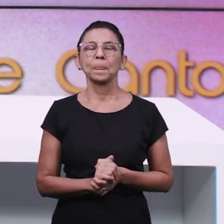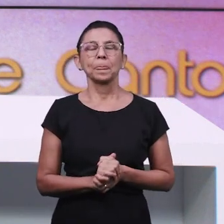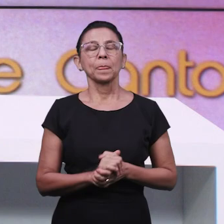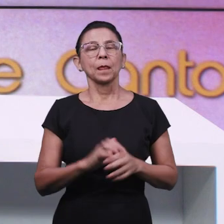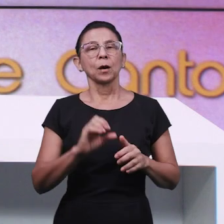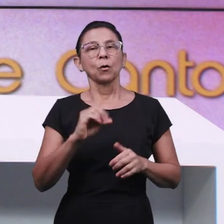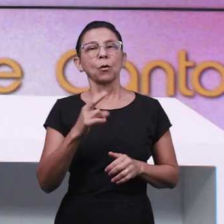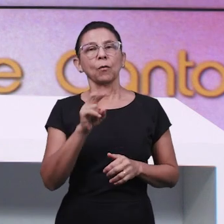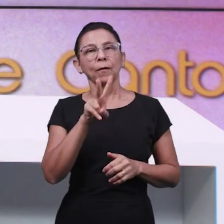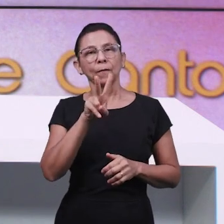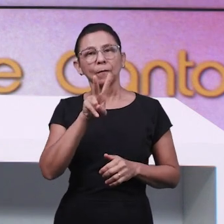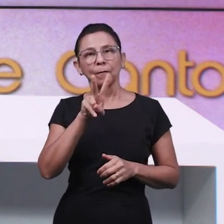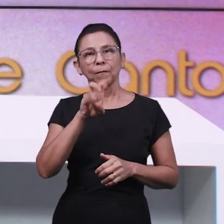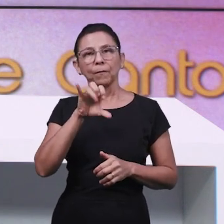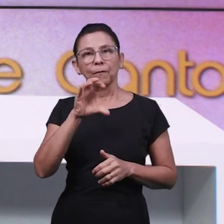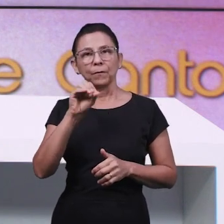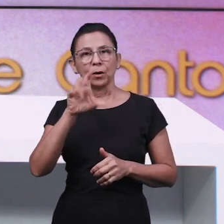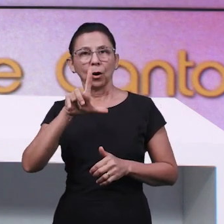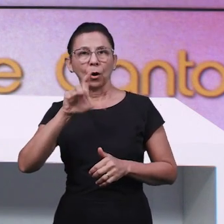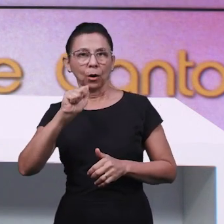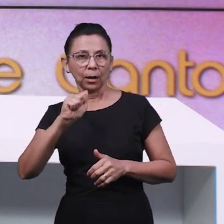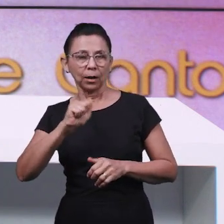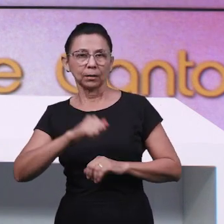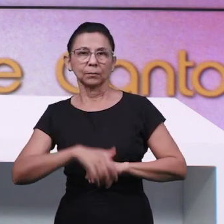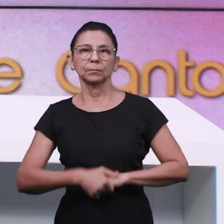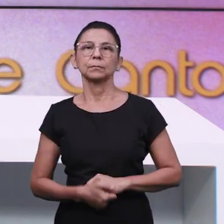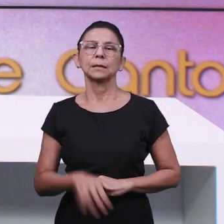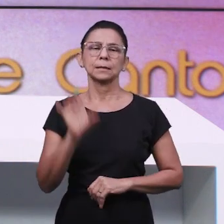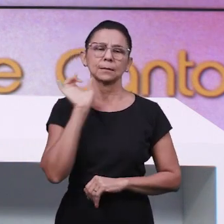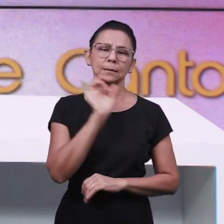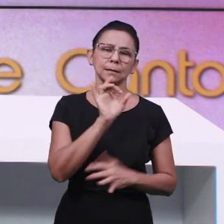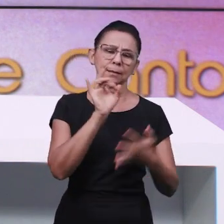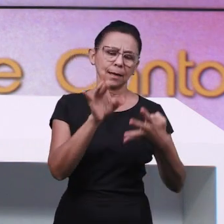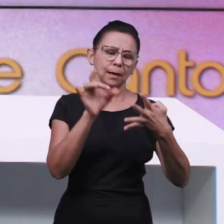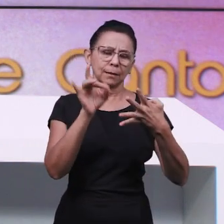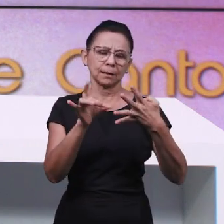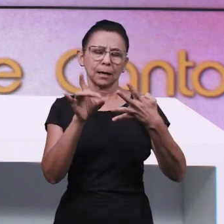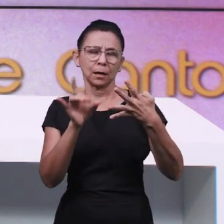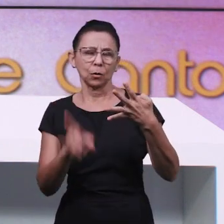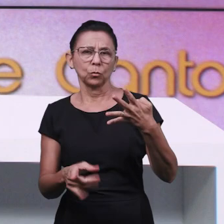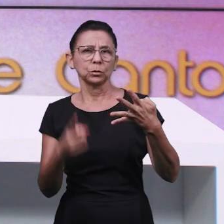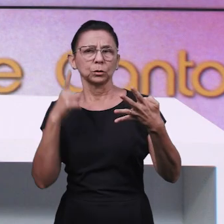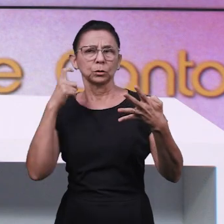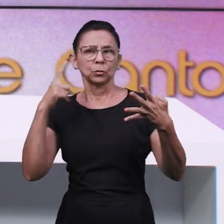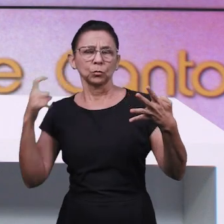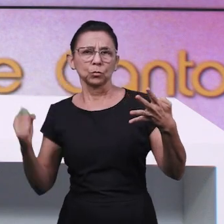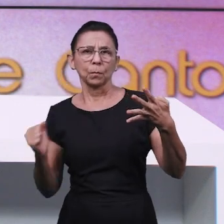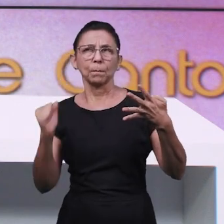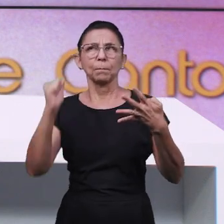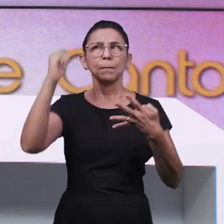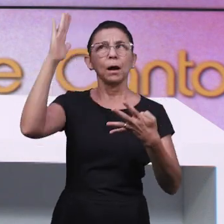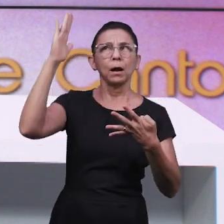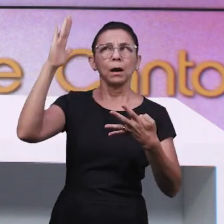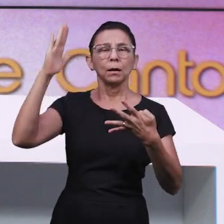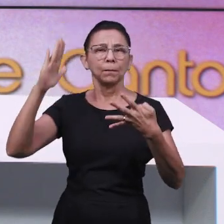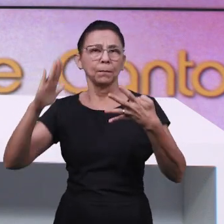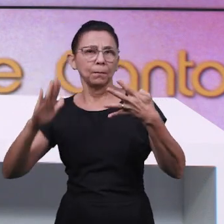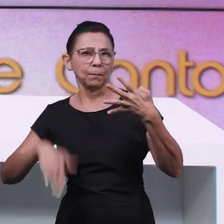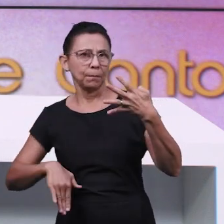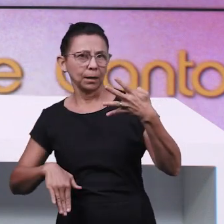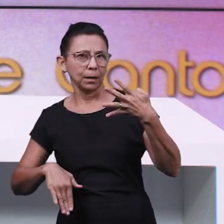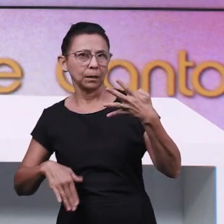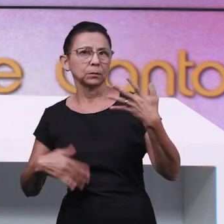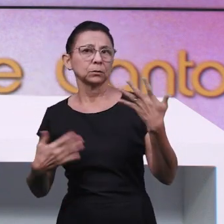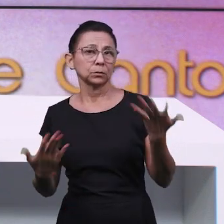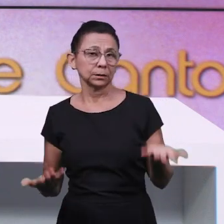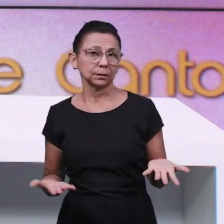instrumentos existem as suas particularidades também. O violino ele vai ter um som mais agudo, vai ter um alcance maior das notas agudas,